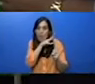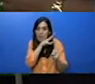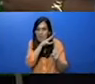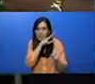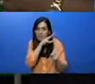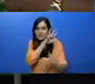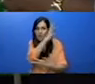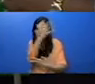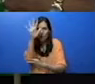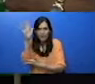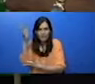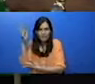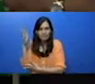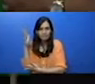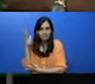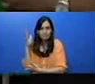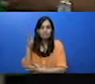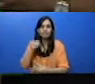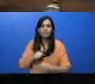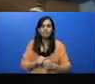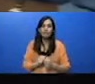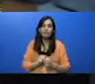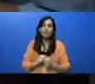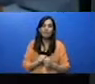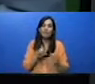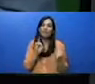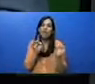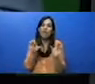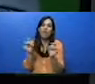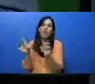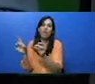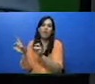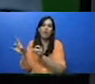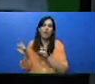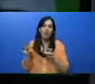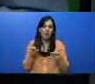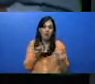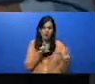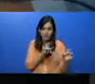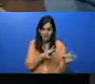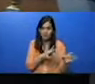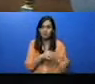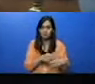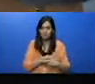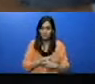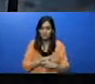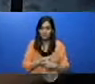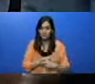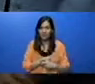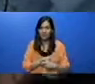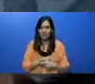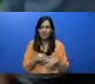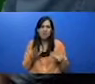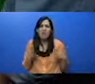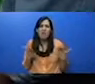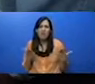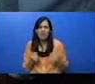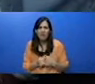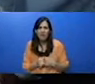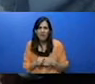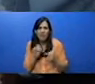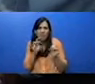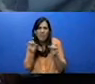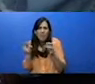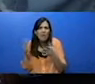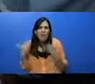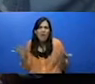animais silvestres, tá? E resolvem vender estes animais. Aí vocês falam, mas para quê, professora? Que